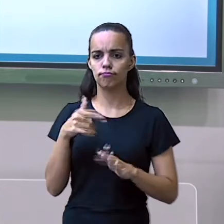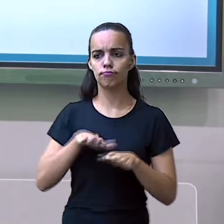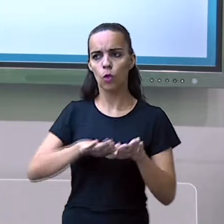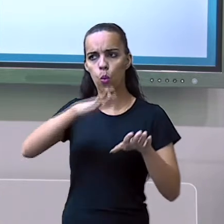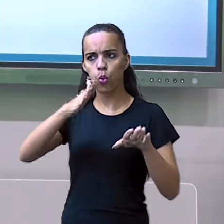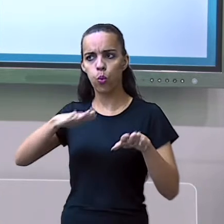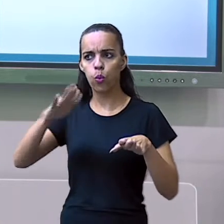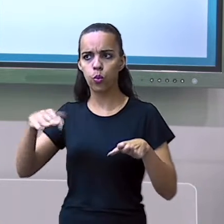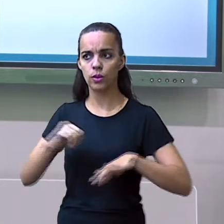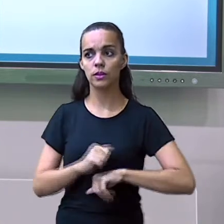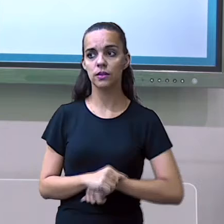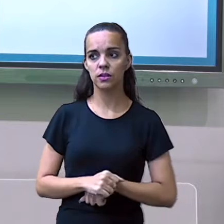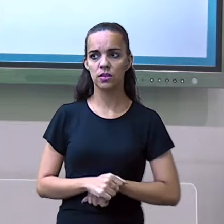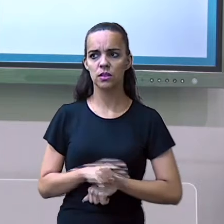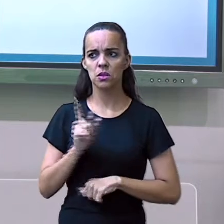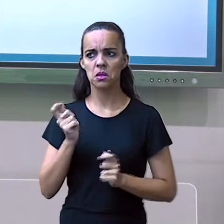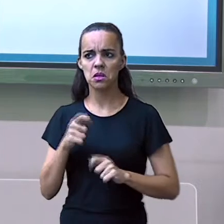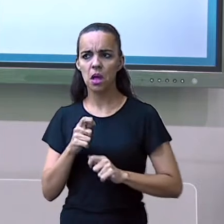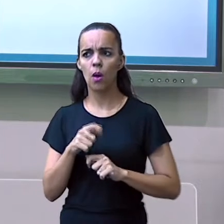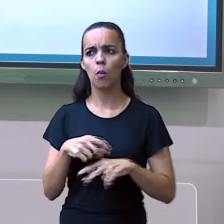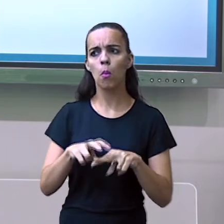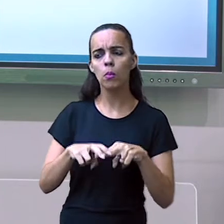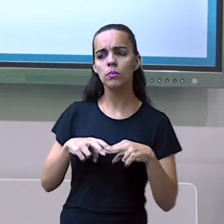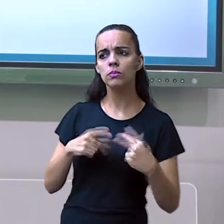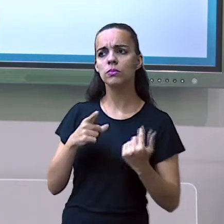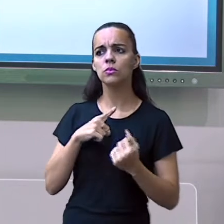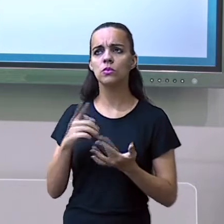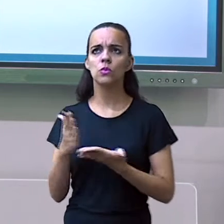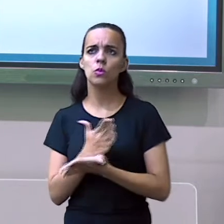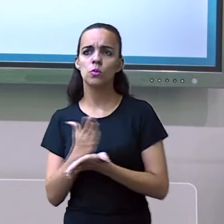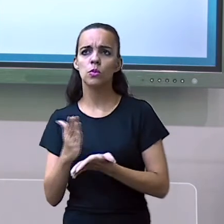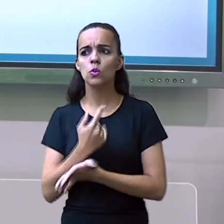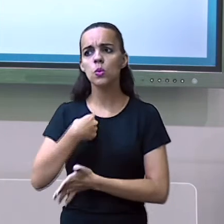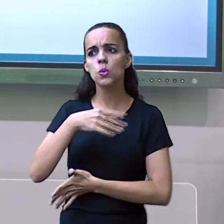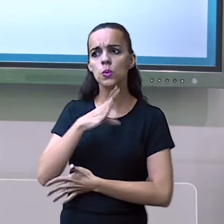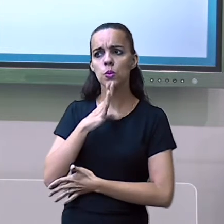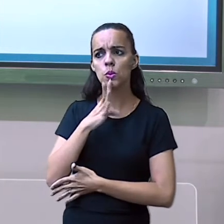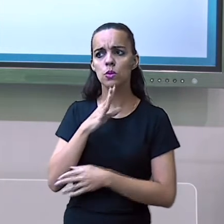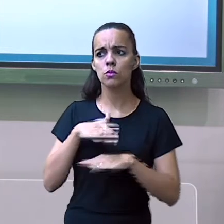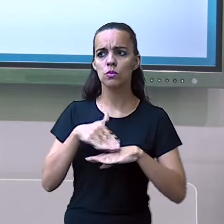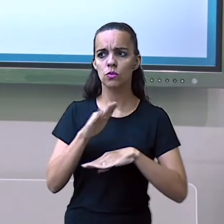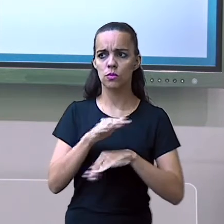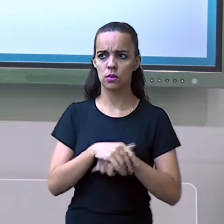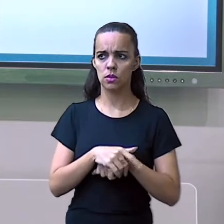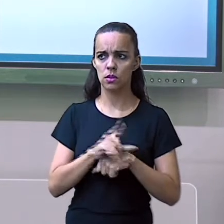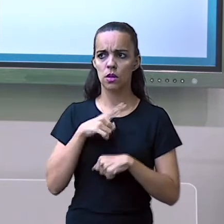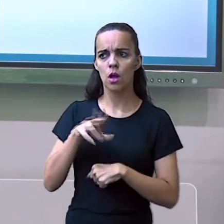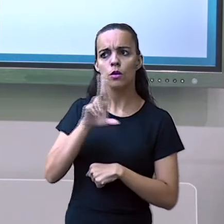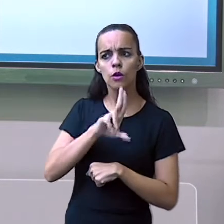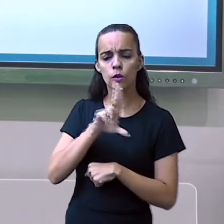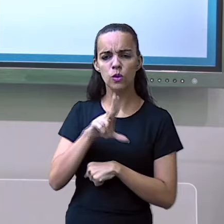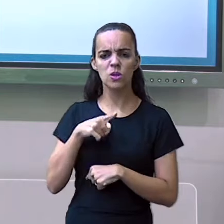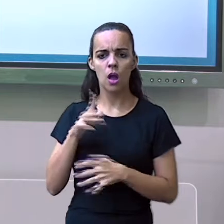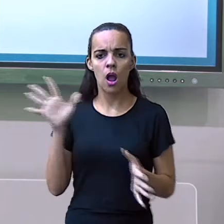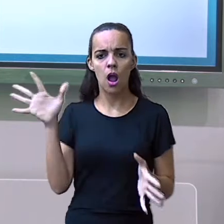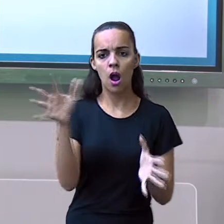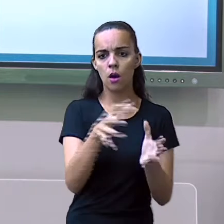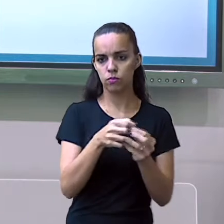dizer? Devido à forma como esses animais costumam atacar